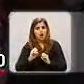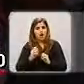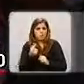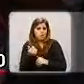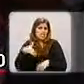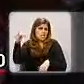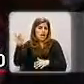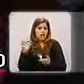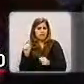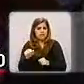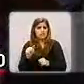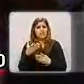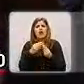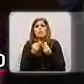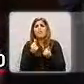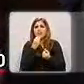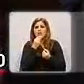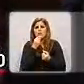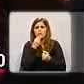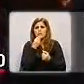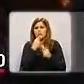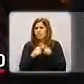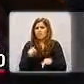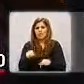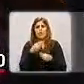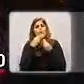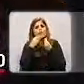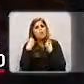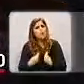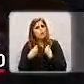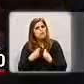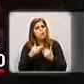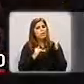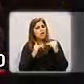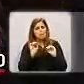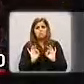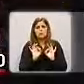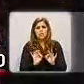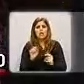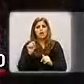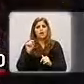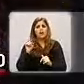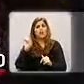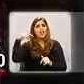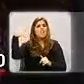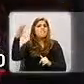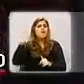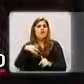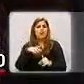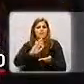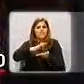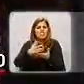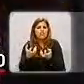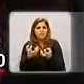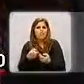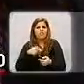superior, mas também a qualidade da comida não se compara aqui. Aqui temos uma refeição equilibrada e lá fora tem tudo à base de fritos e de